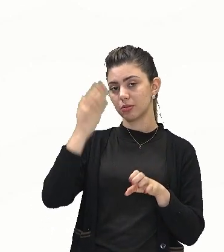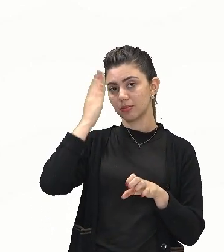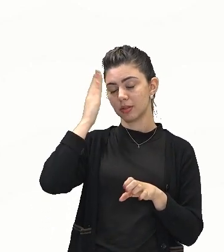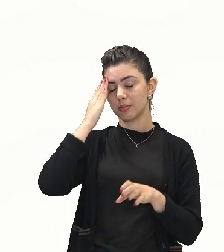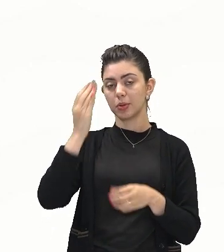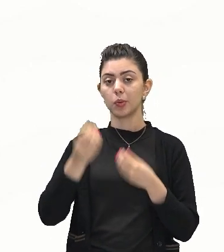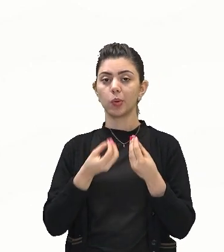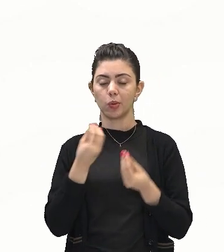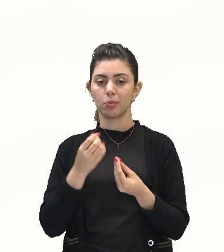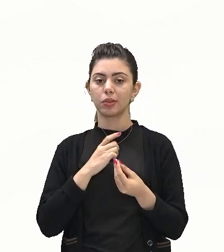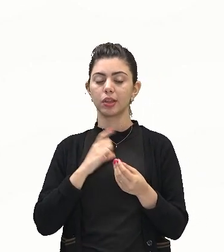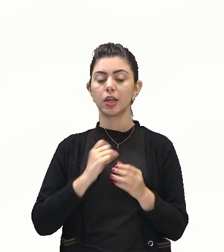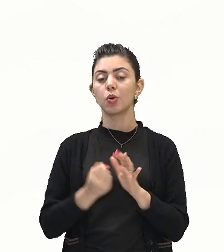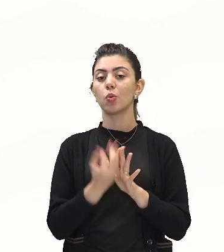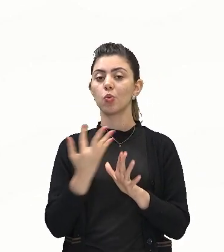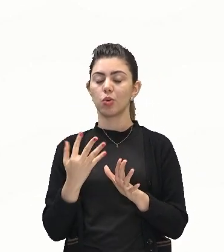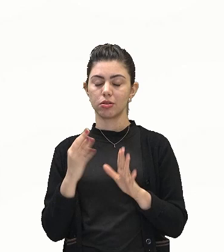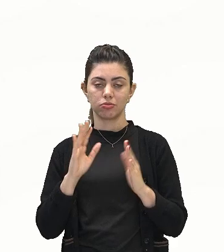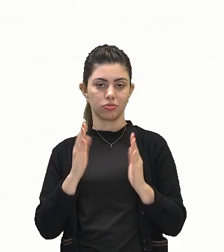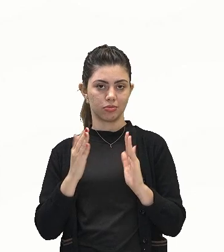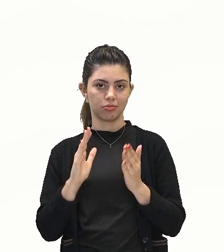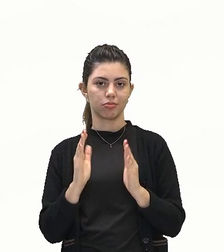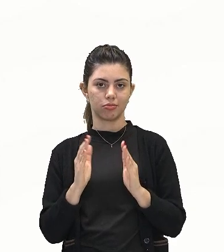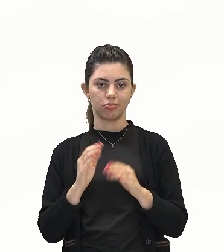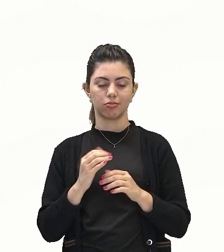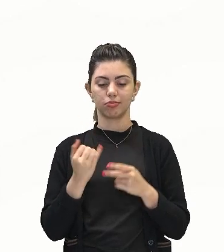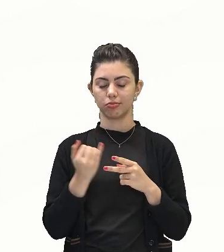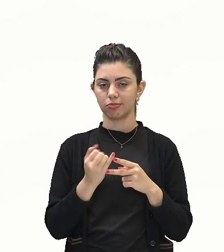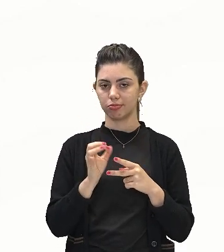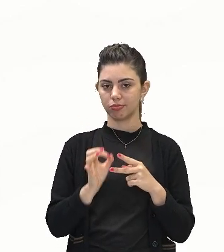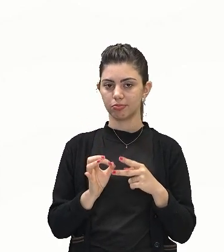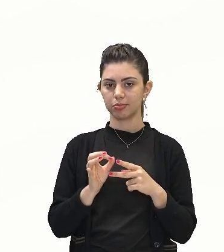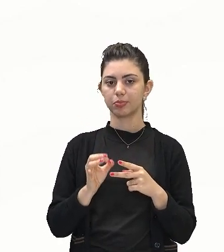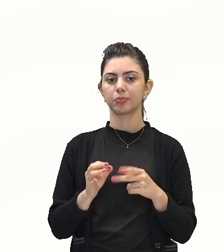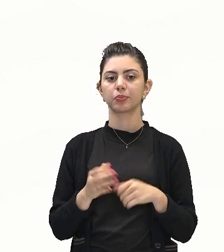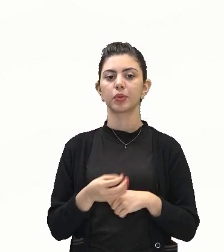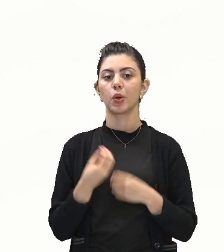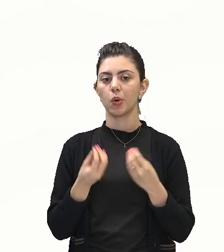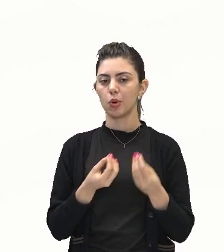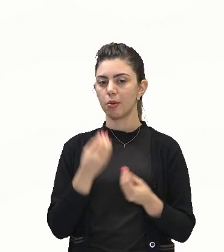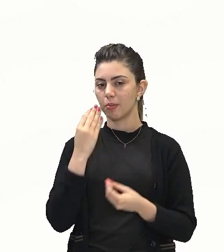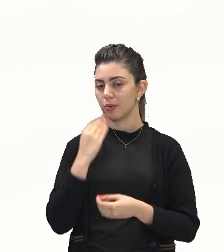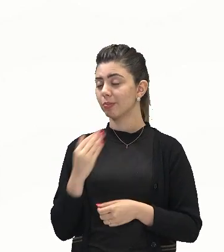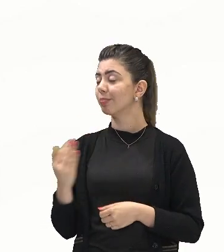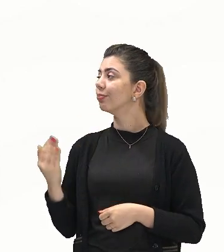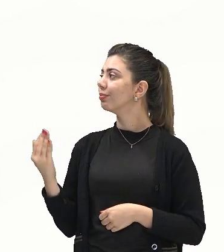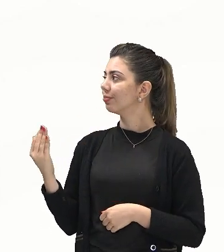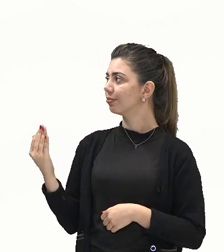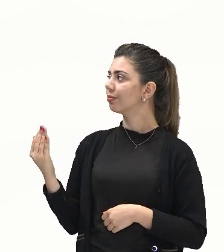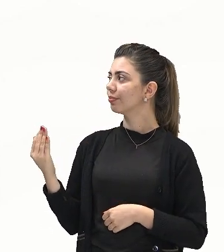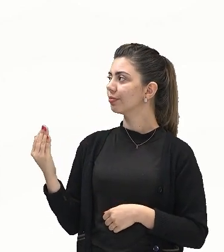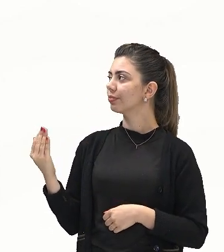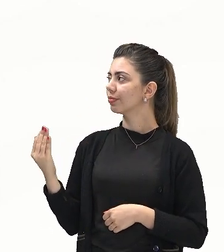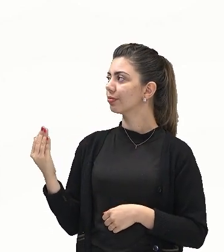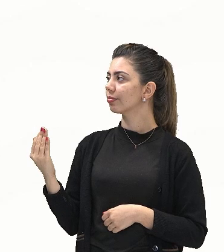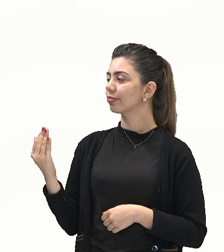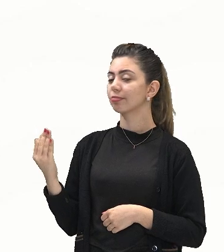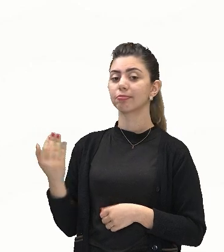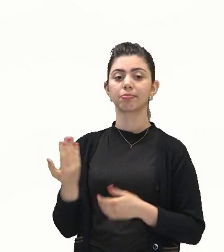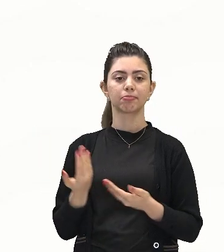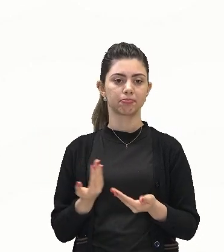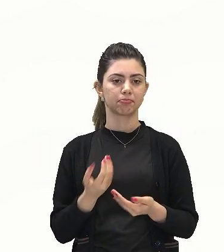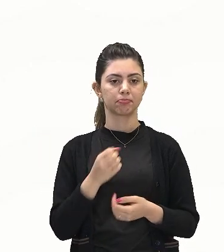de lados que esse polígono possui. E a fórmula é exatamente esta aqui, ó. Tá?